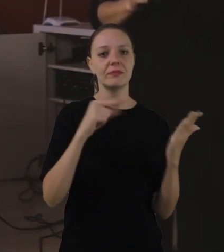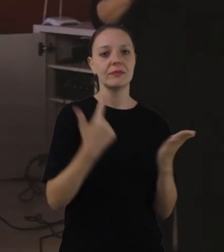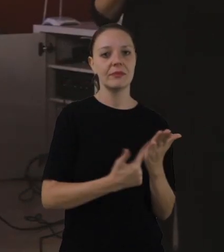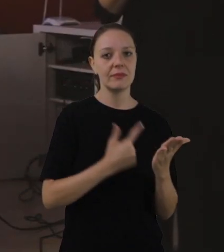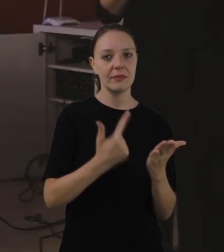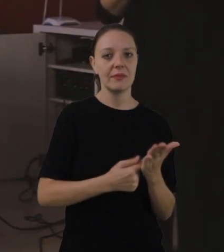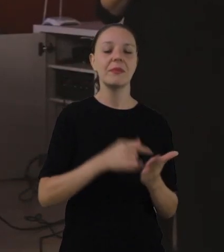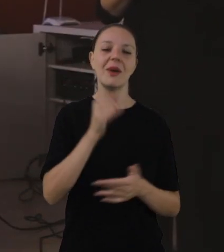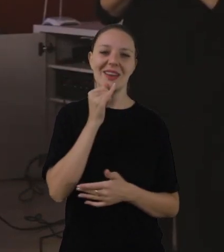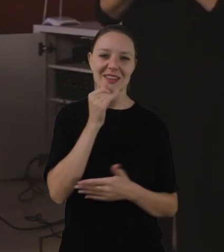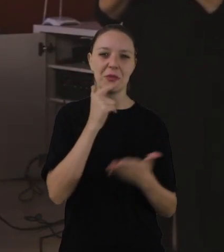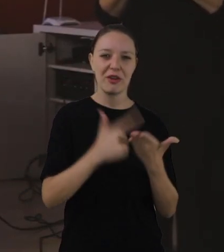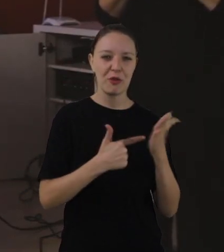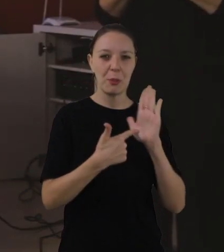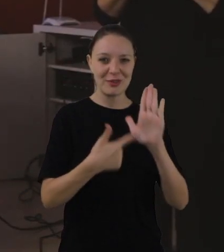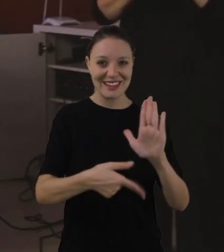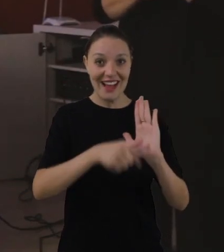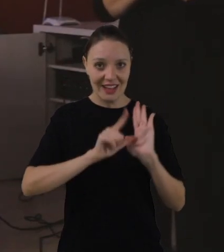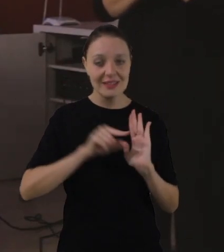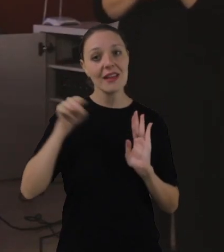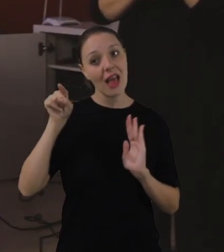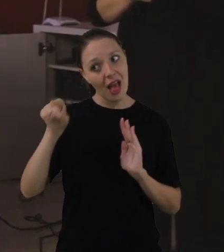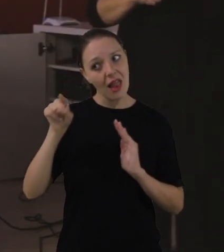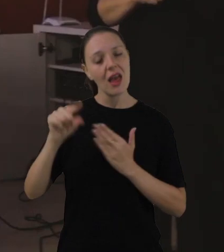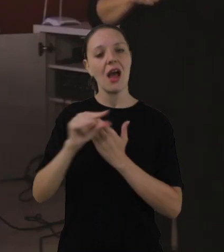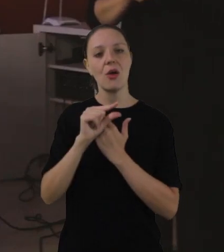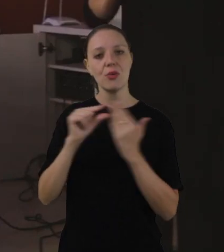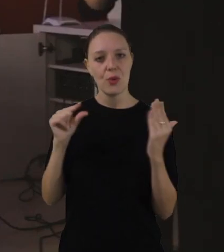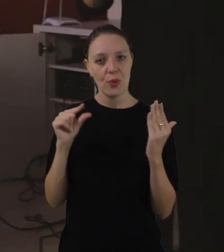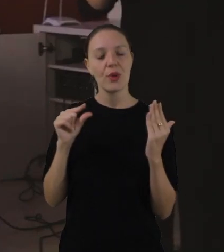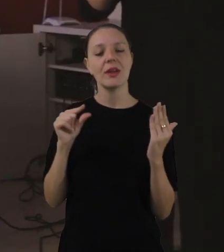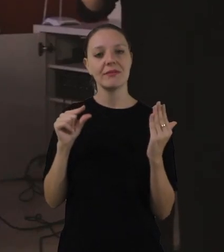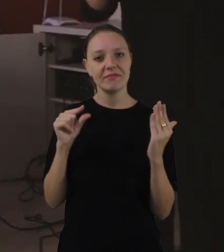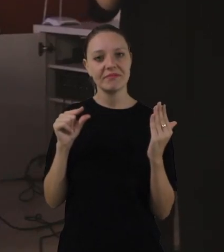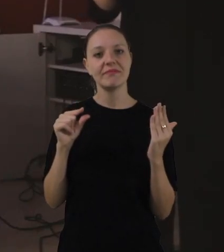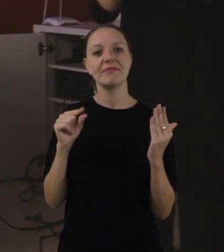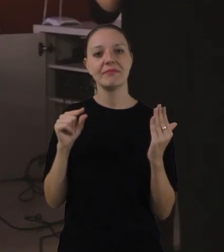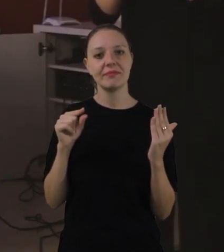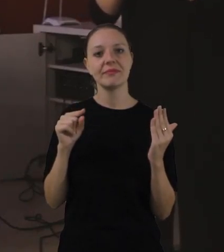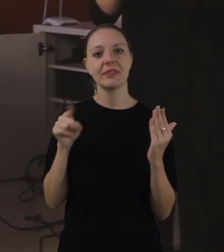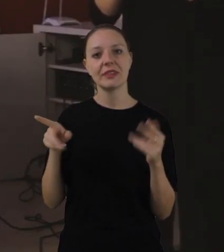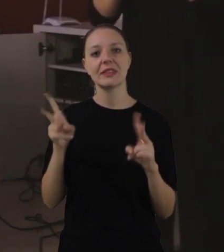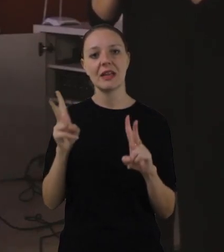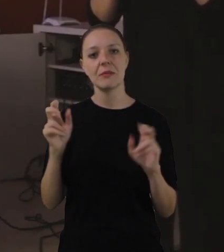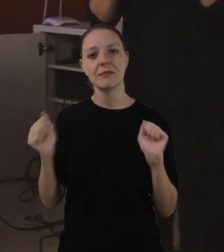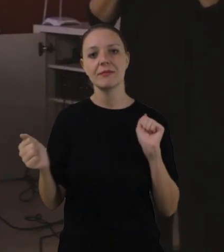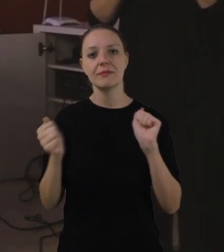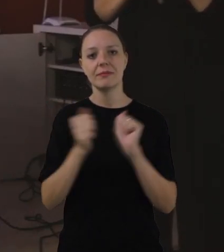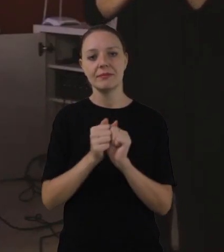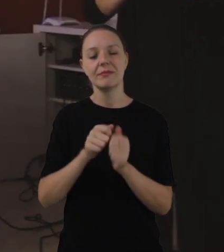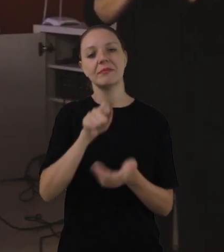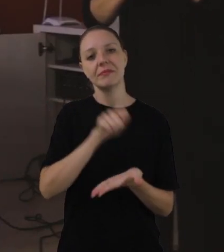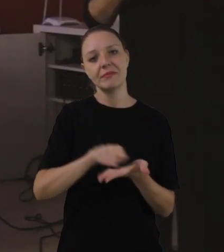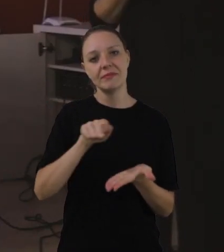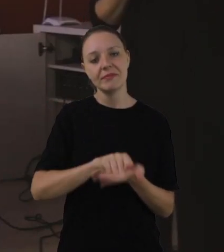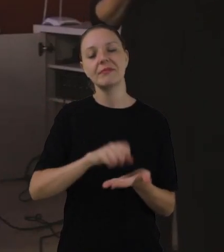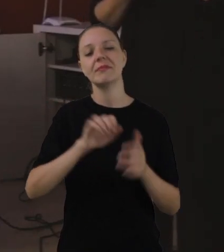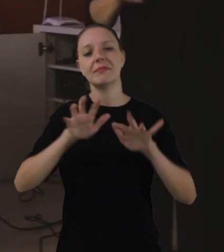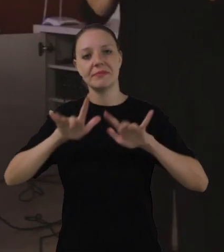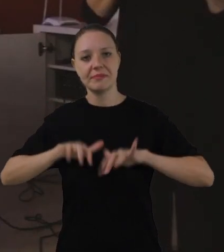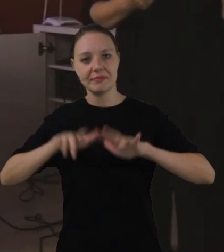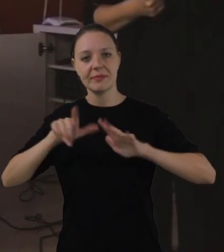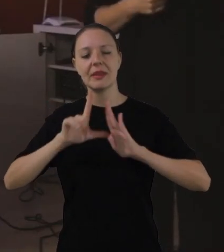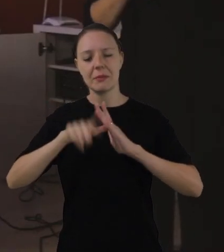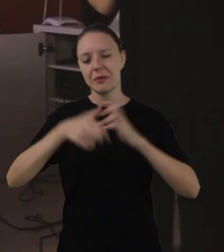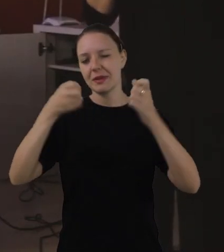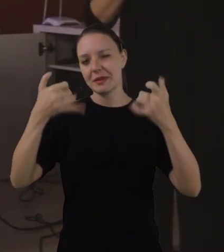dos Guardiões das Águas, e ela tem todo um movimento também nesse sentido como escritora. Depois ela vai vir falar com vocês